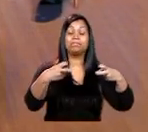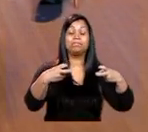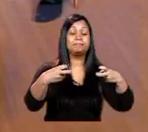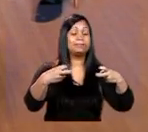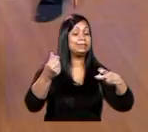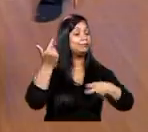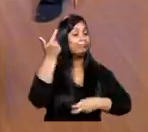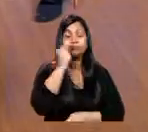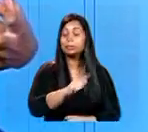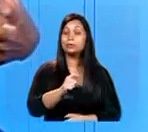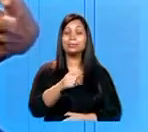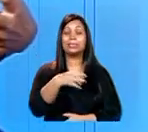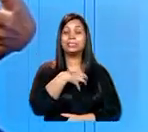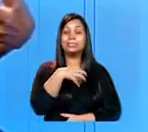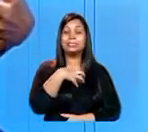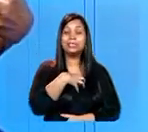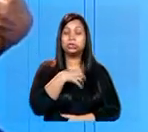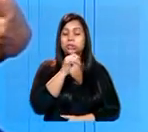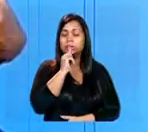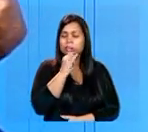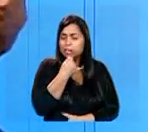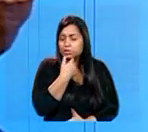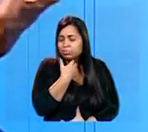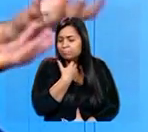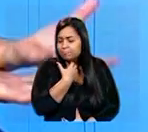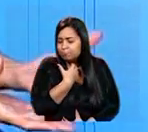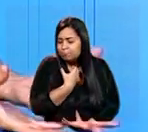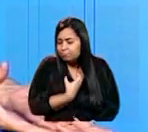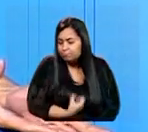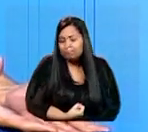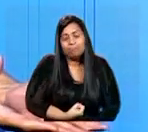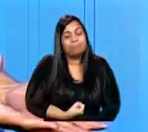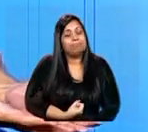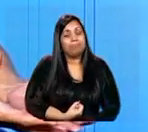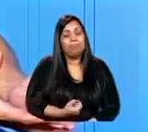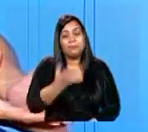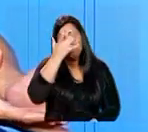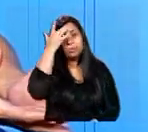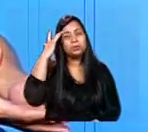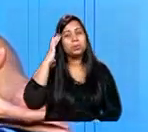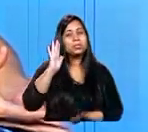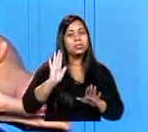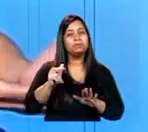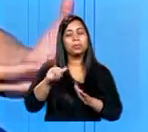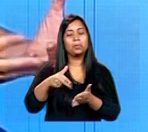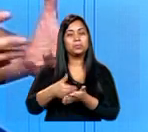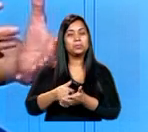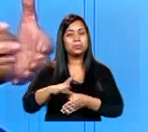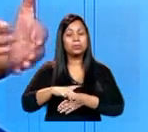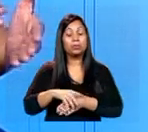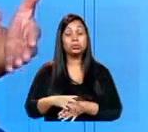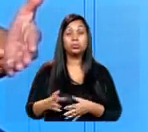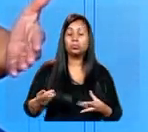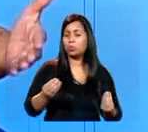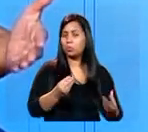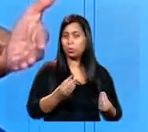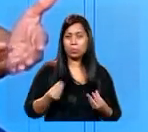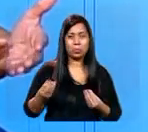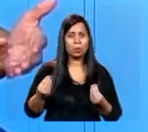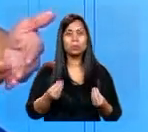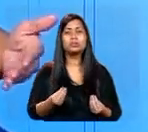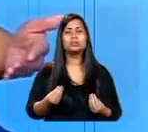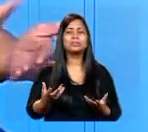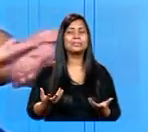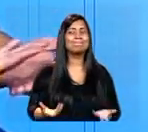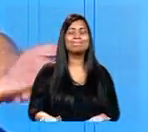sente impotente, ele se sente triste pela situação do ente querido que está ali naquela situação. Ele vê que muitas das vezes